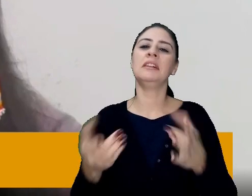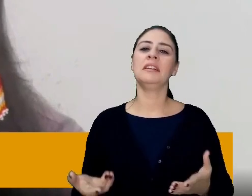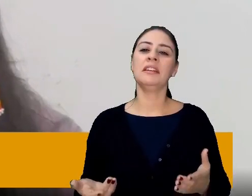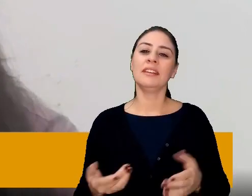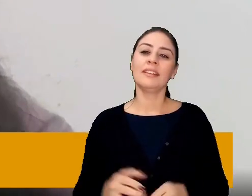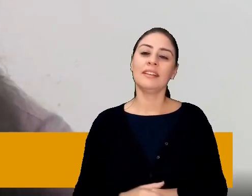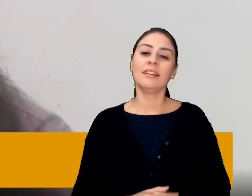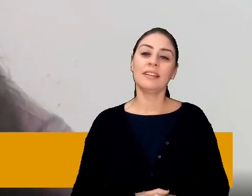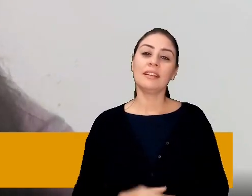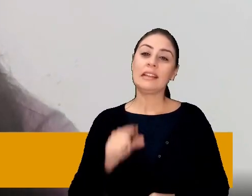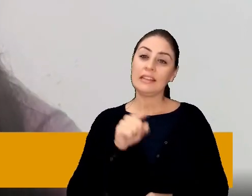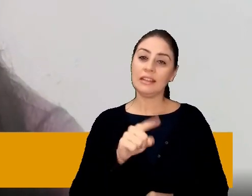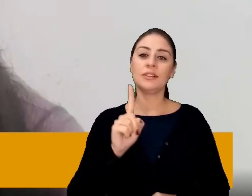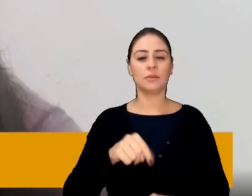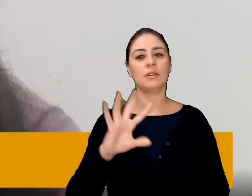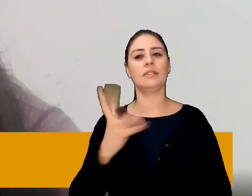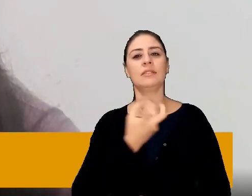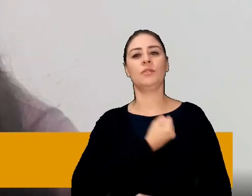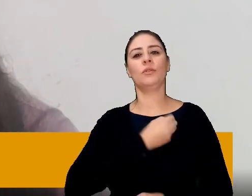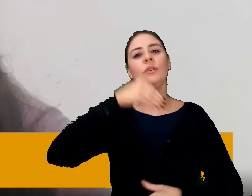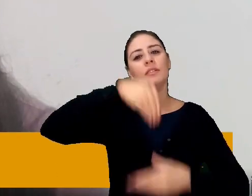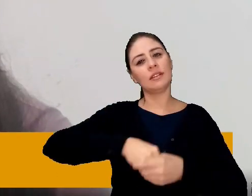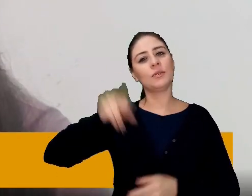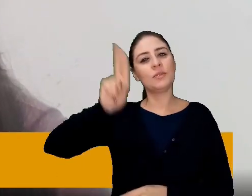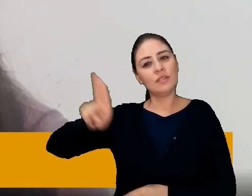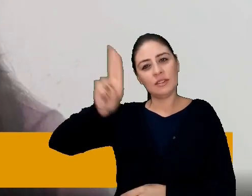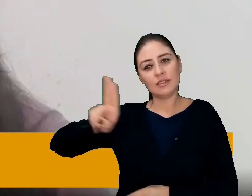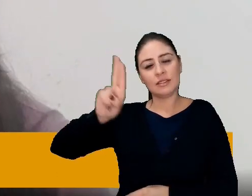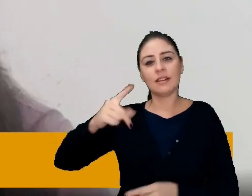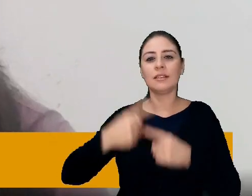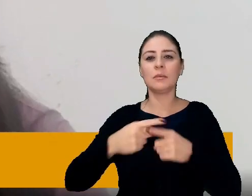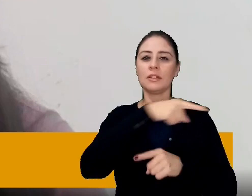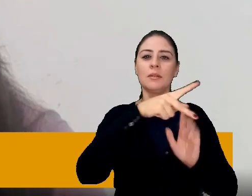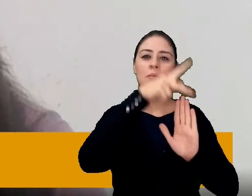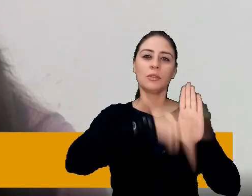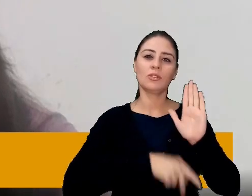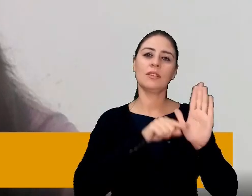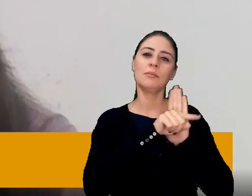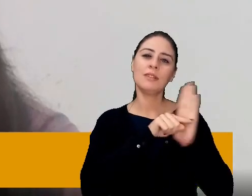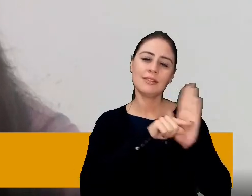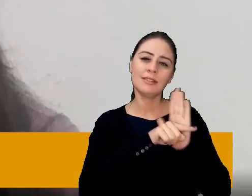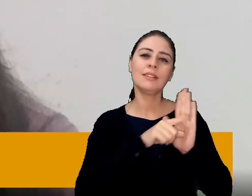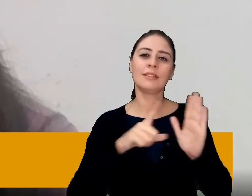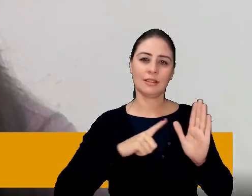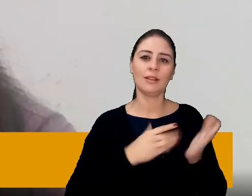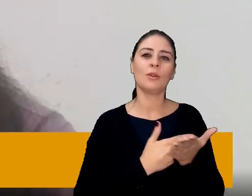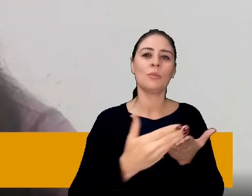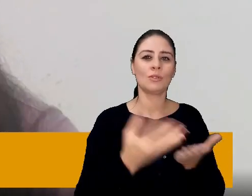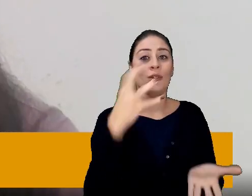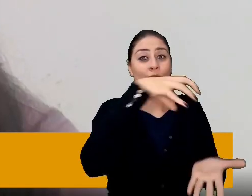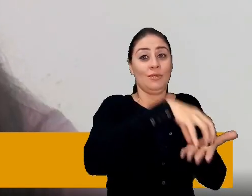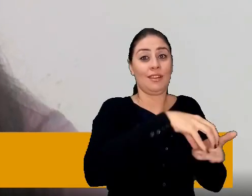eles podem caminhar juntos. E aí isso foi o que me salvou assim dentro da universidade,